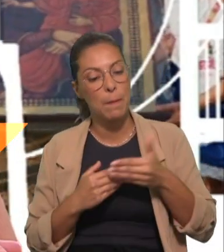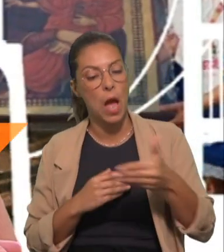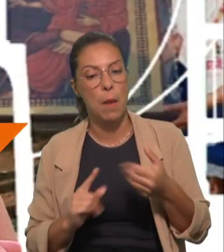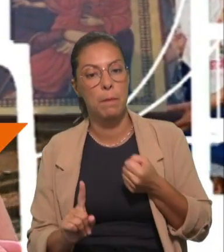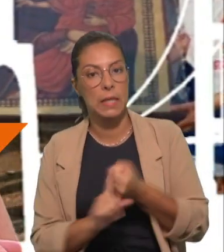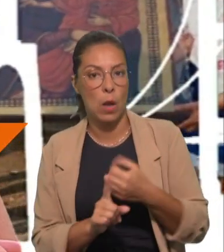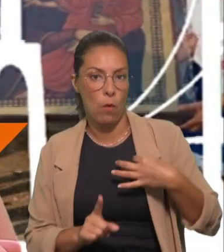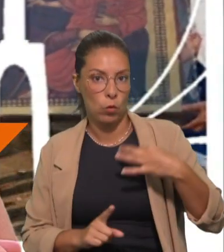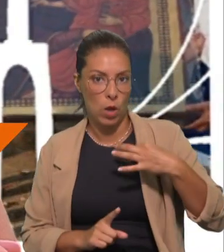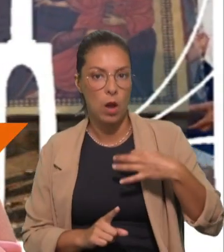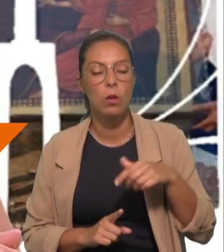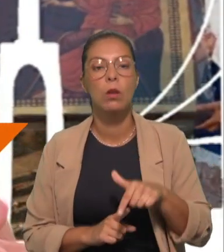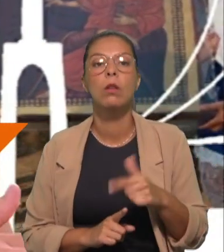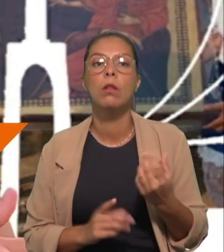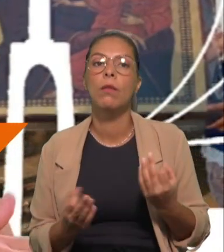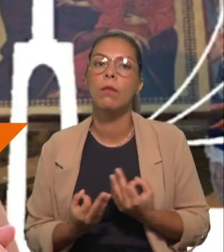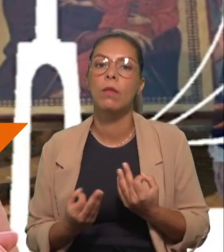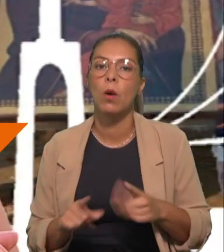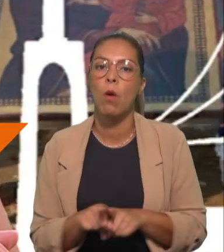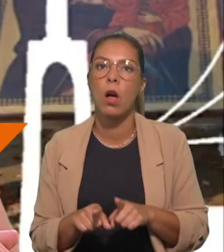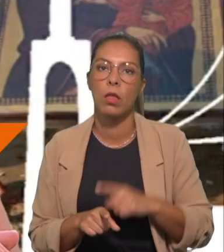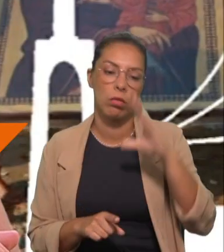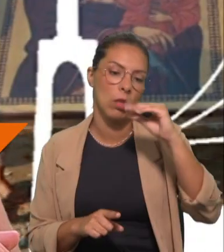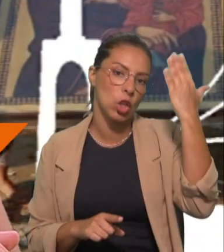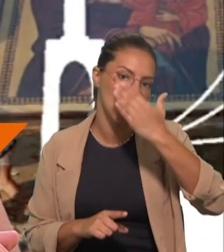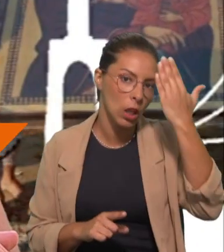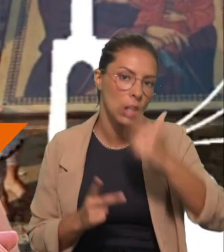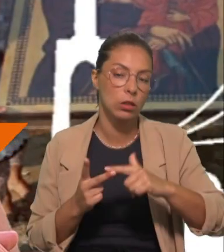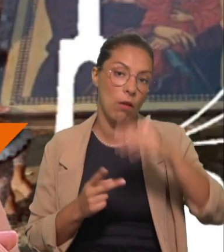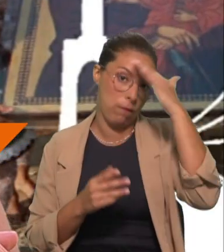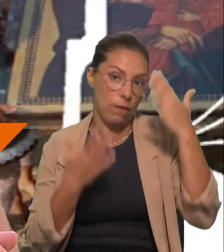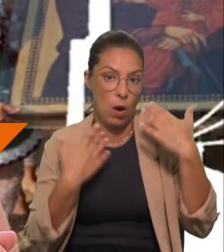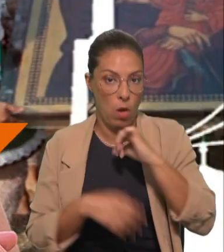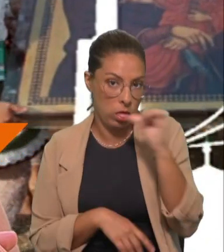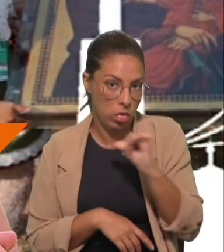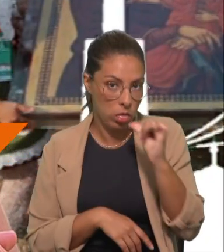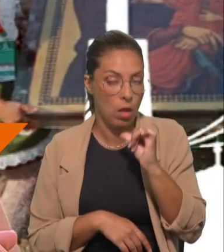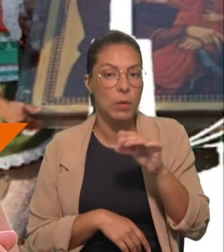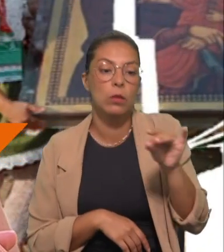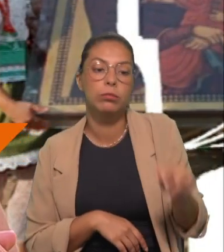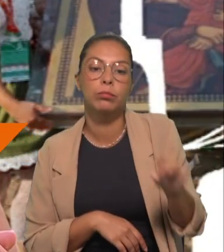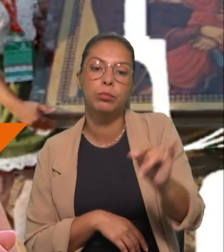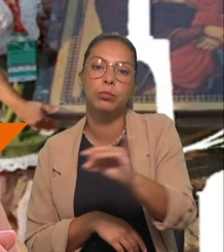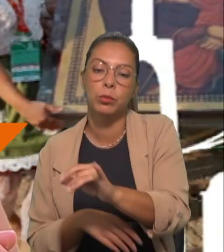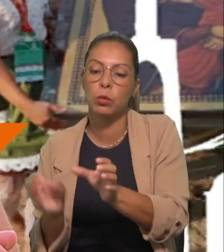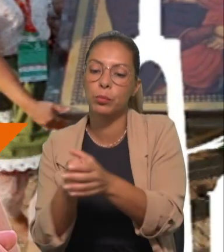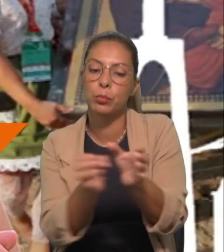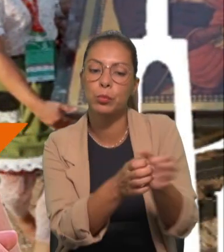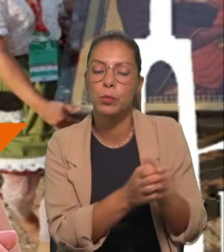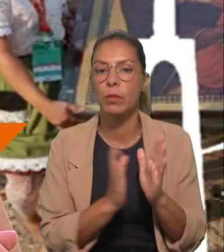missionárias são geralmente períodos de 10 dias, ocorrem no verão e são localizadas em comunidades